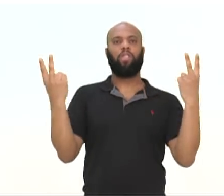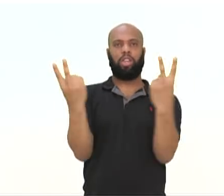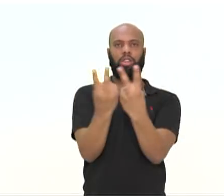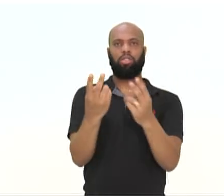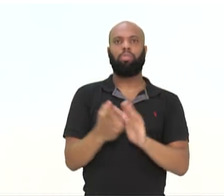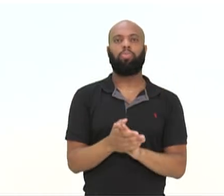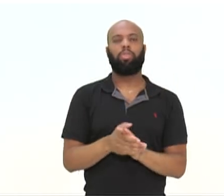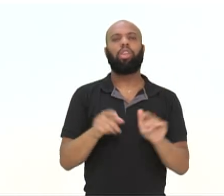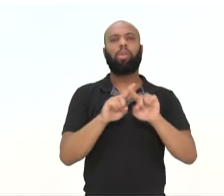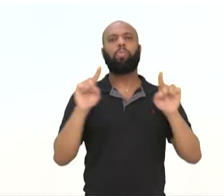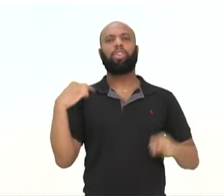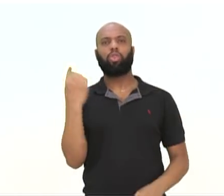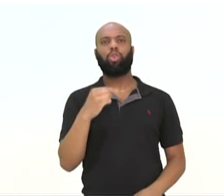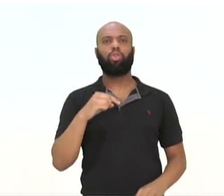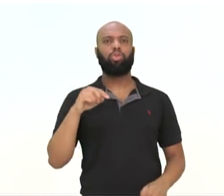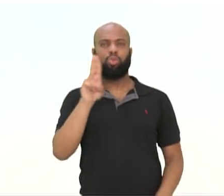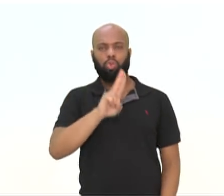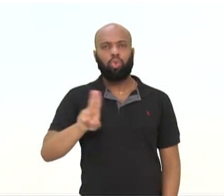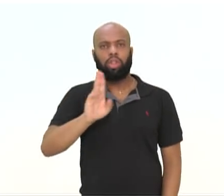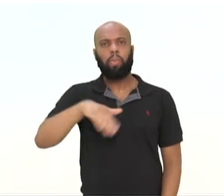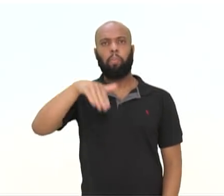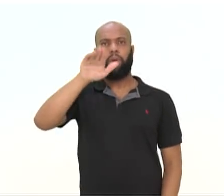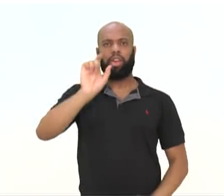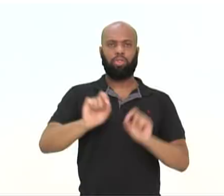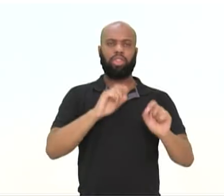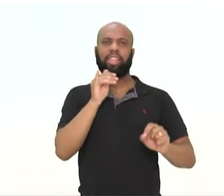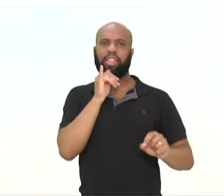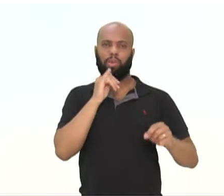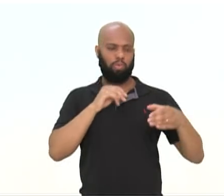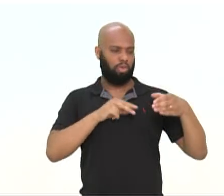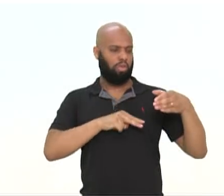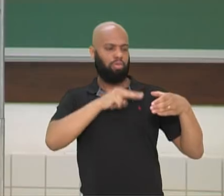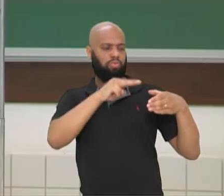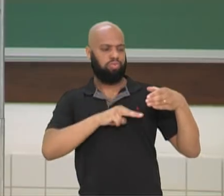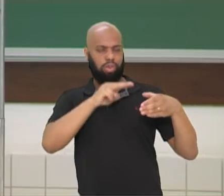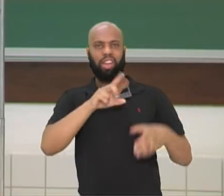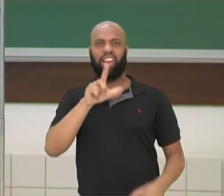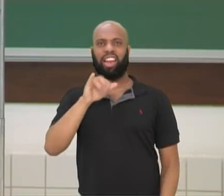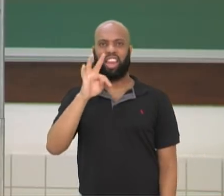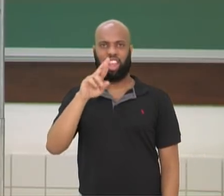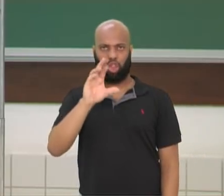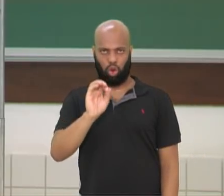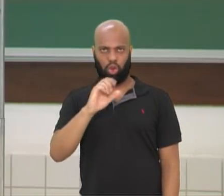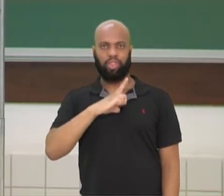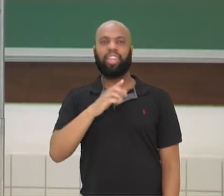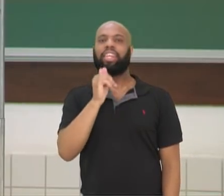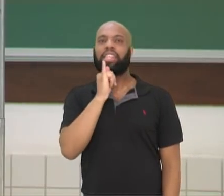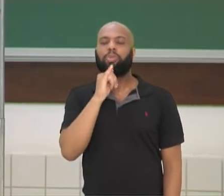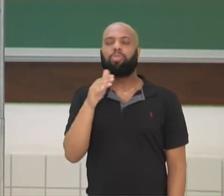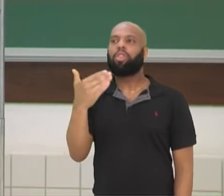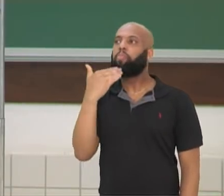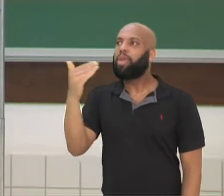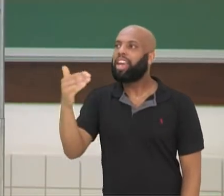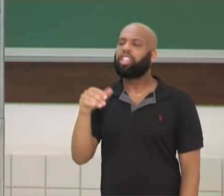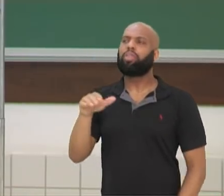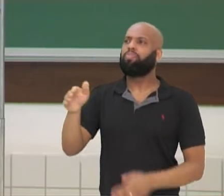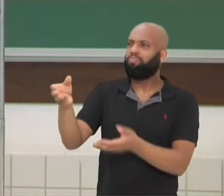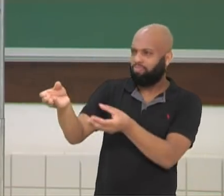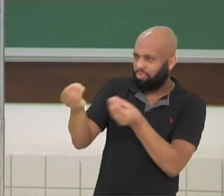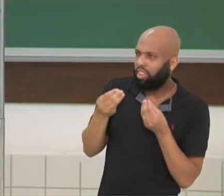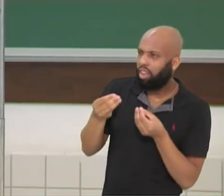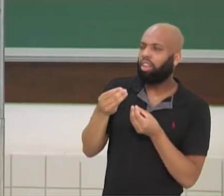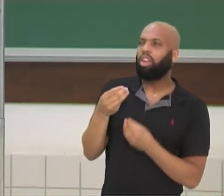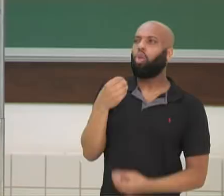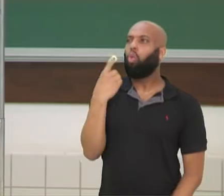a ideia de litro. Você não pega lá, eu quero meio metro cúbico de refrigerante. Não, você pede 1 litro de refrigerante, pede 2 litros de refrigerante, assim por